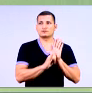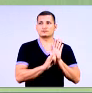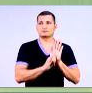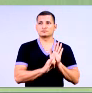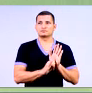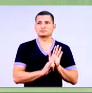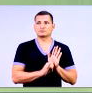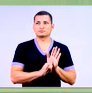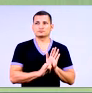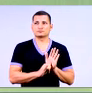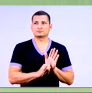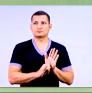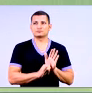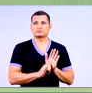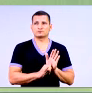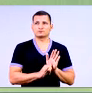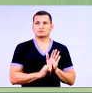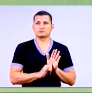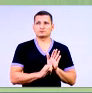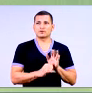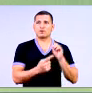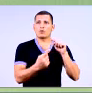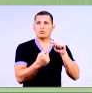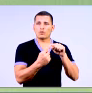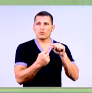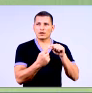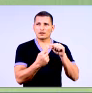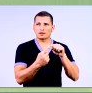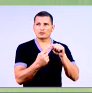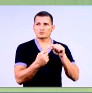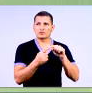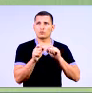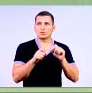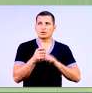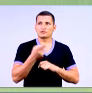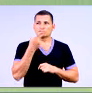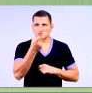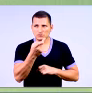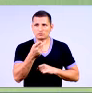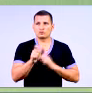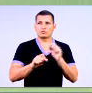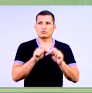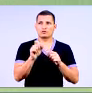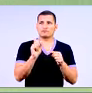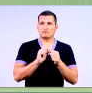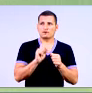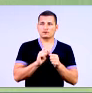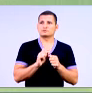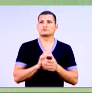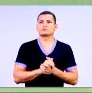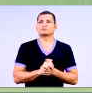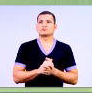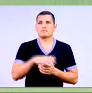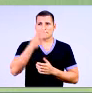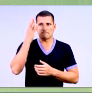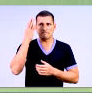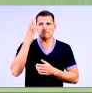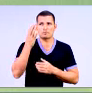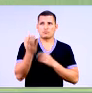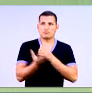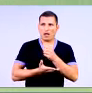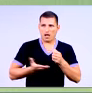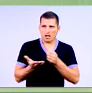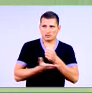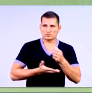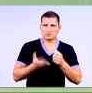trazer uma coerência entre o que diz e o que faz. A definição de princípios básicos e a interiorização dos